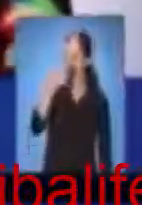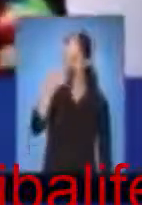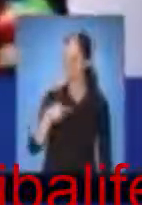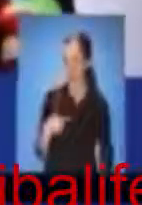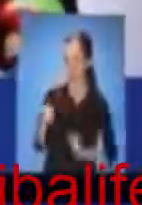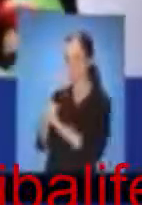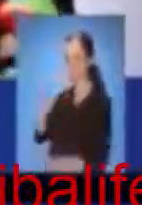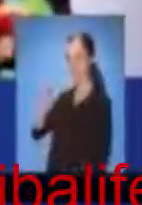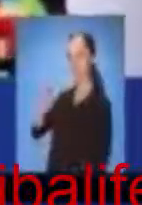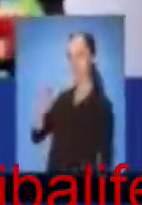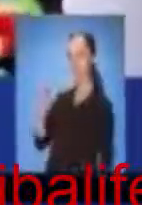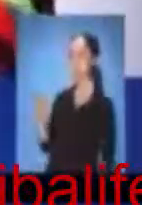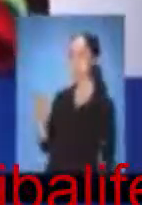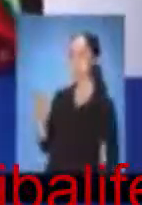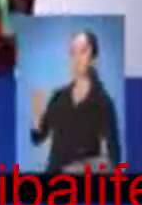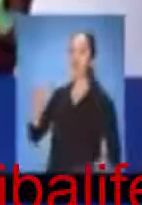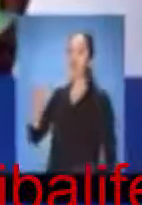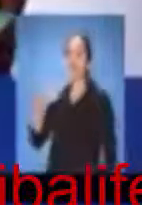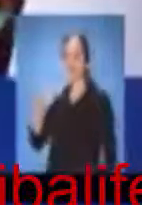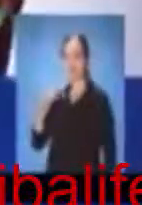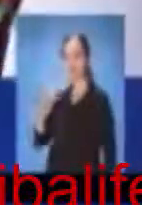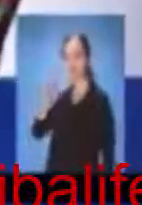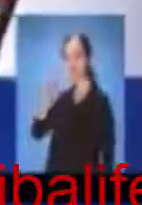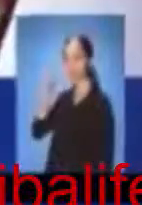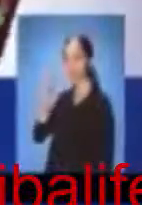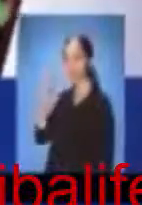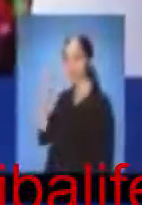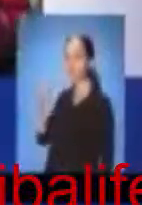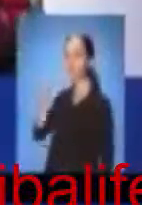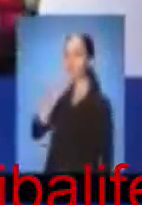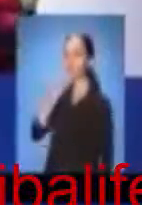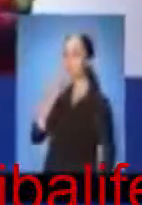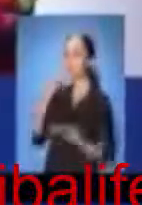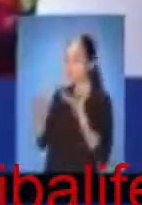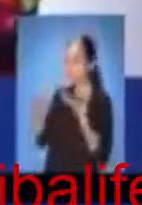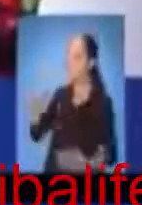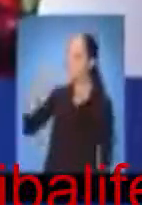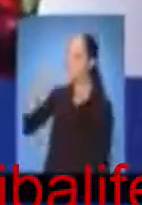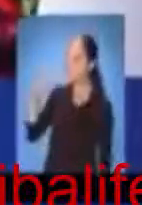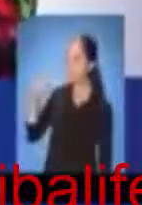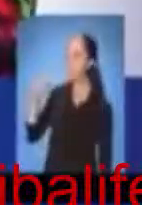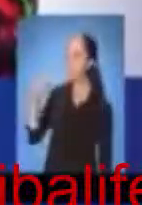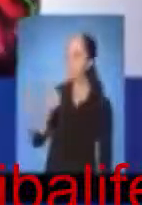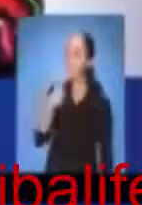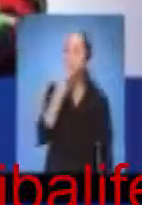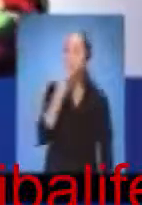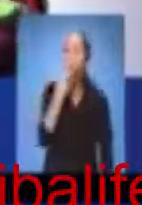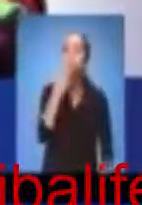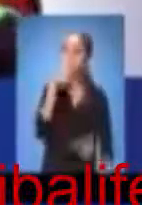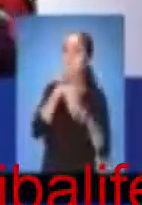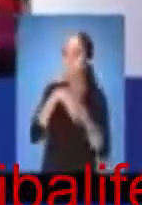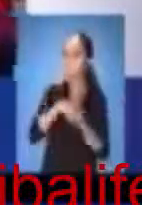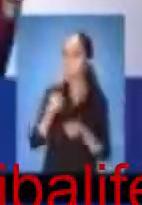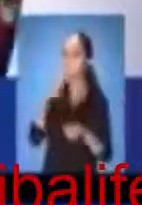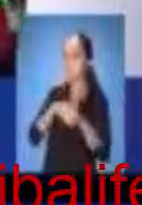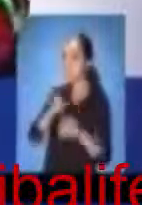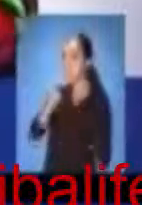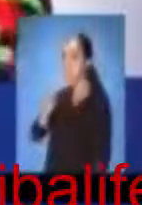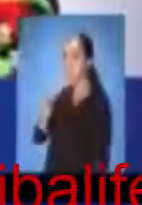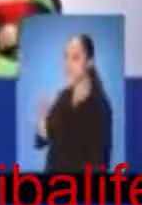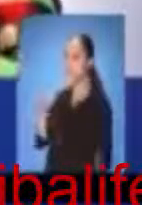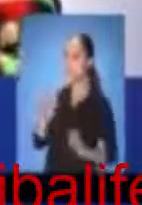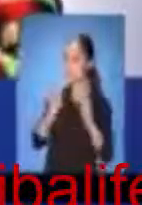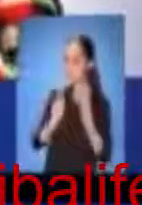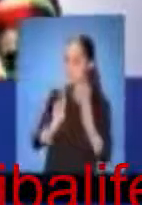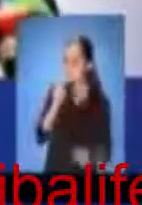Eu estou aqui com o Bubu e esse menino aqui. Ele quer ser vereador. Estou pedindo voto seu pra você votar